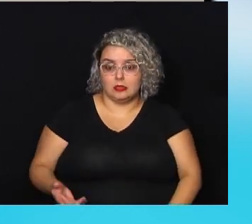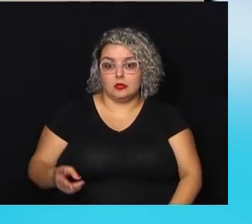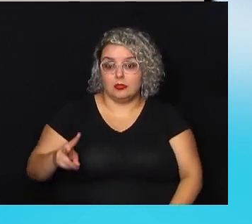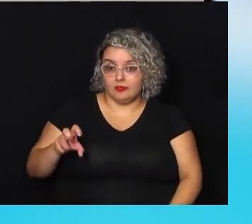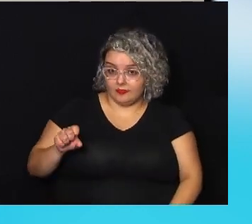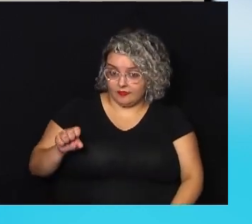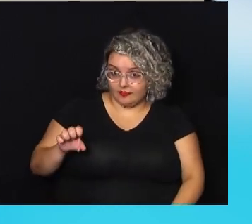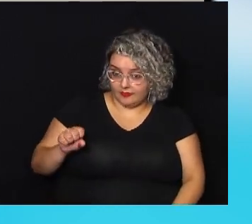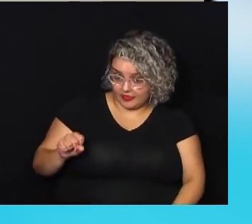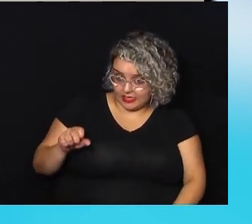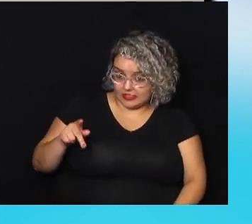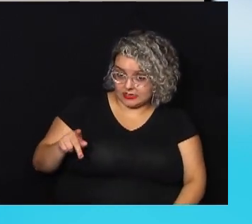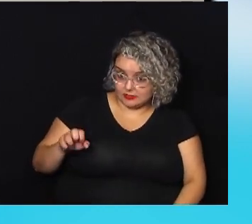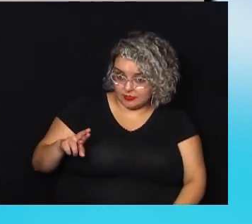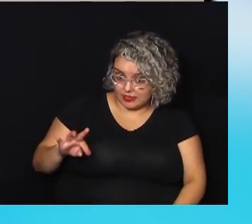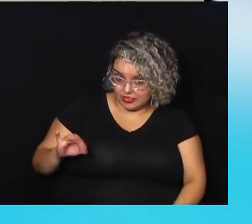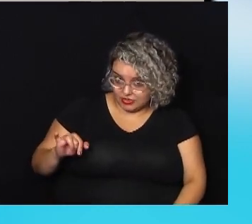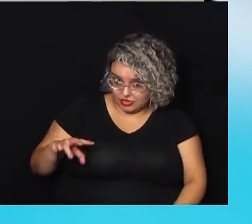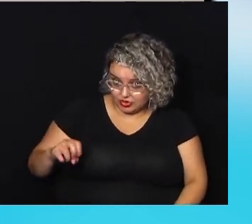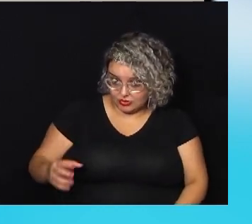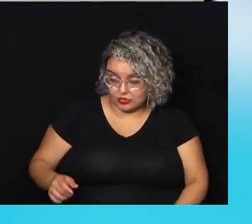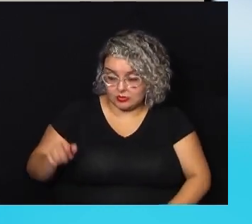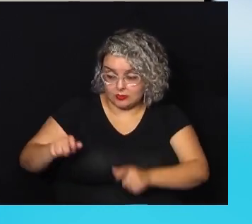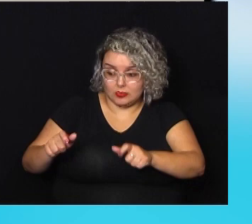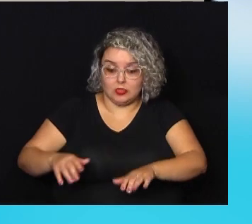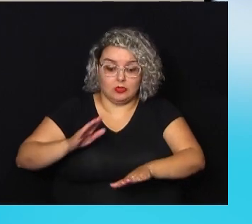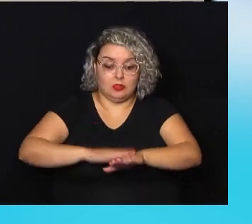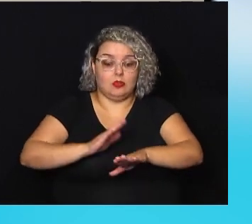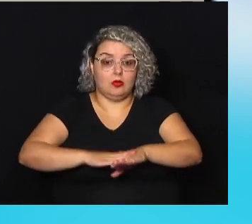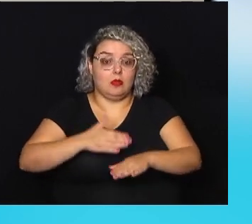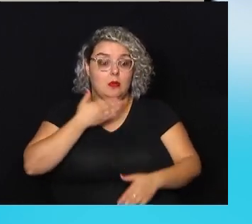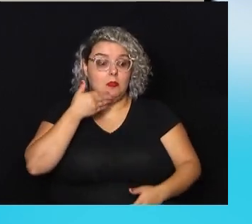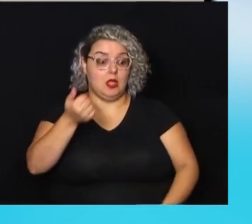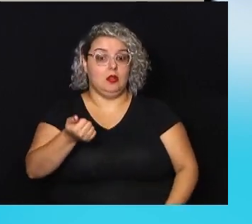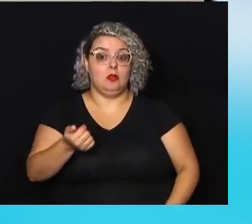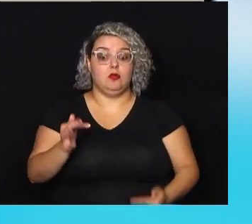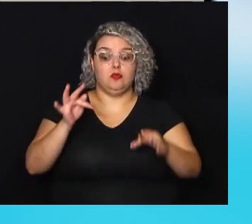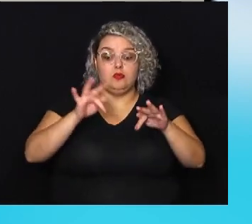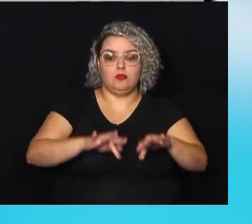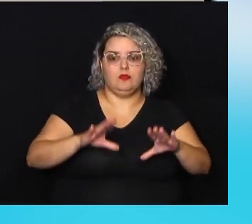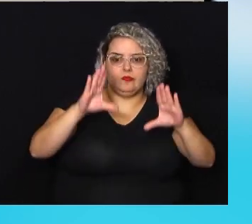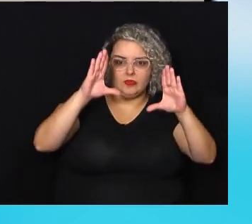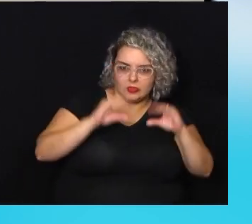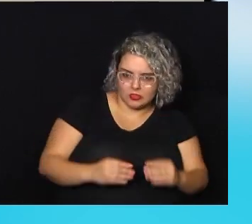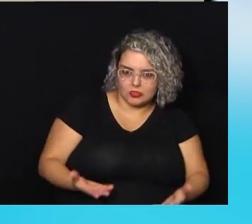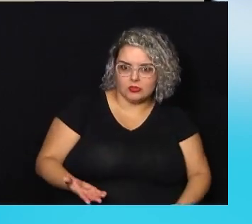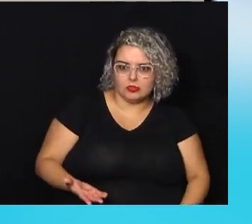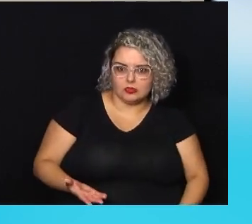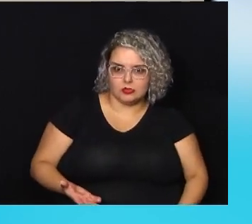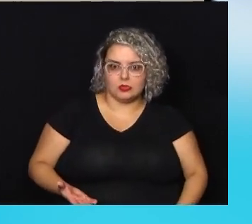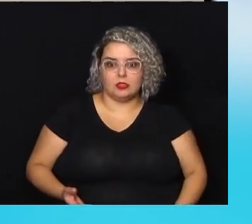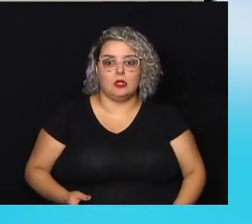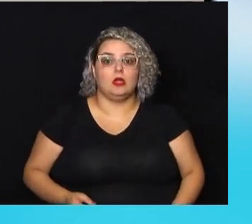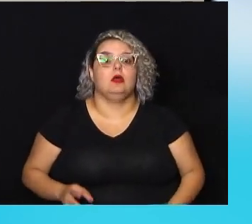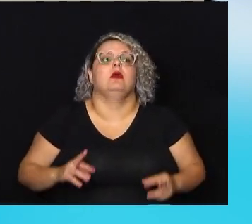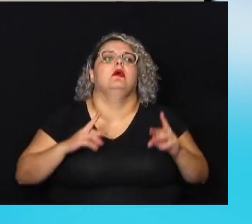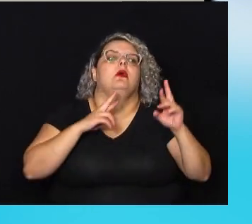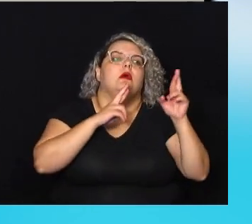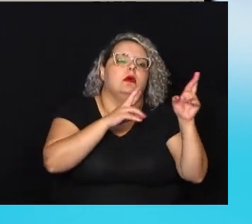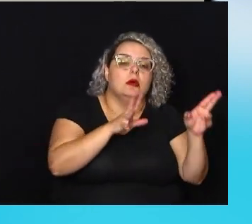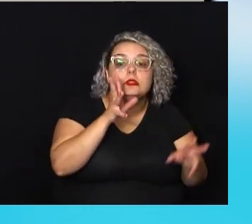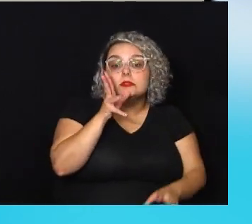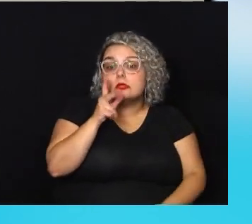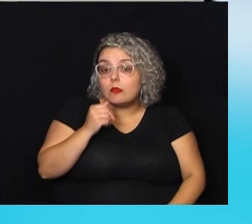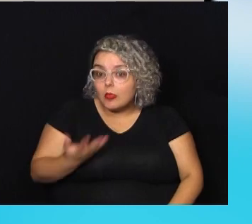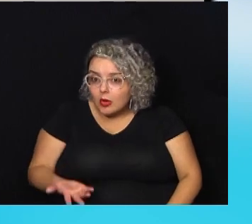a população em vespertinos, que são pessoas que geralmente funcionam melhor no fim do dia e por isso